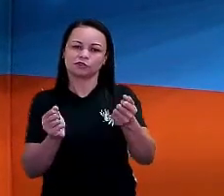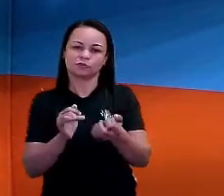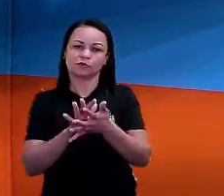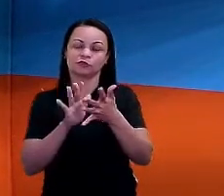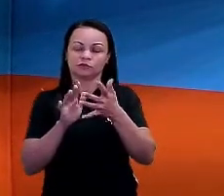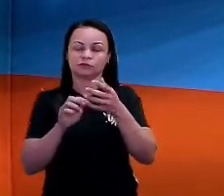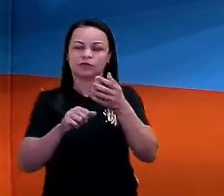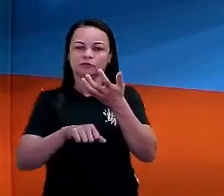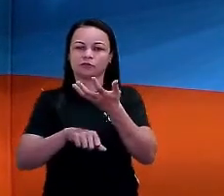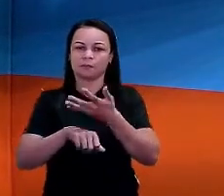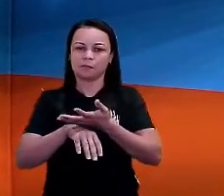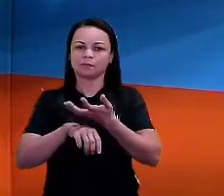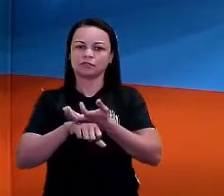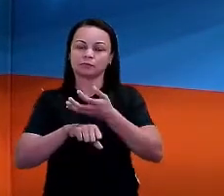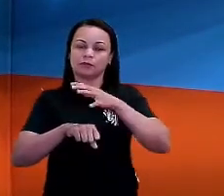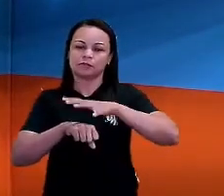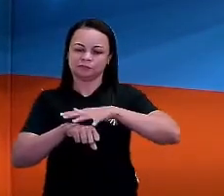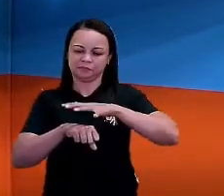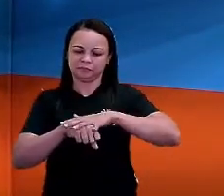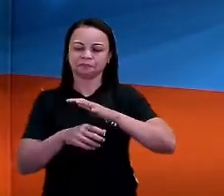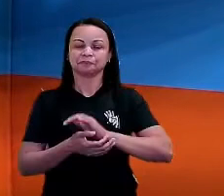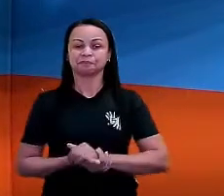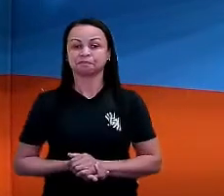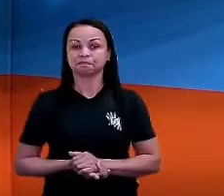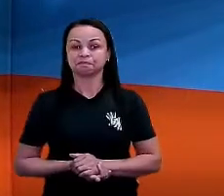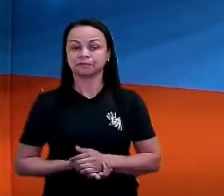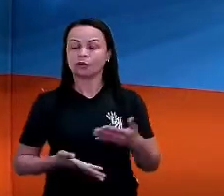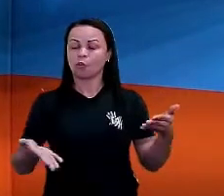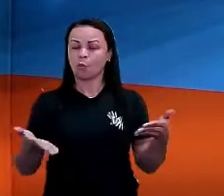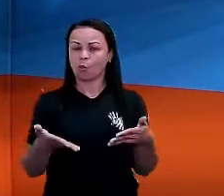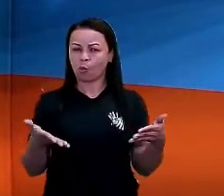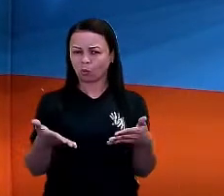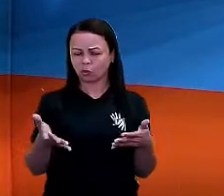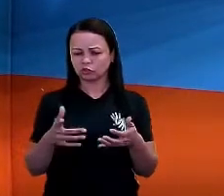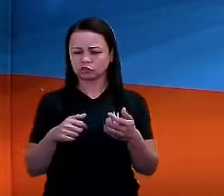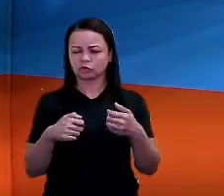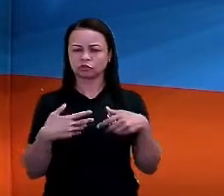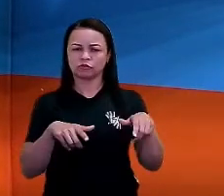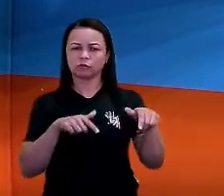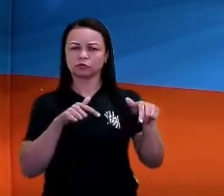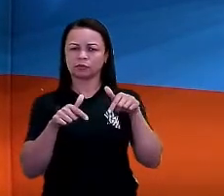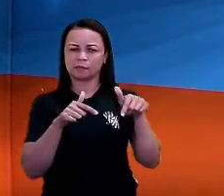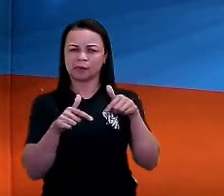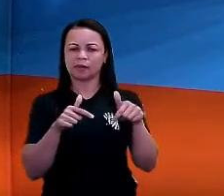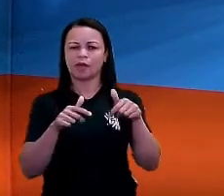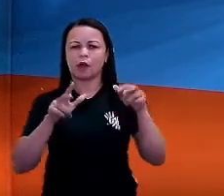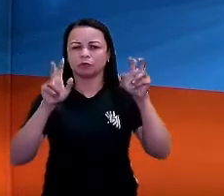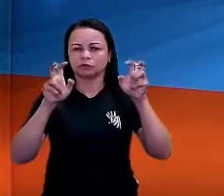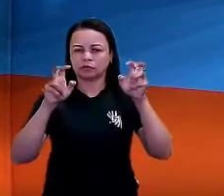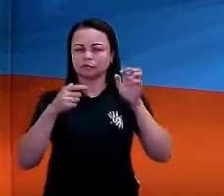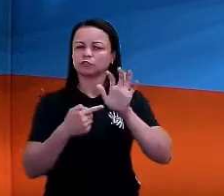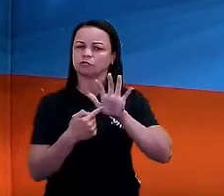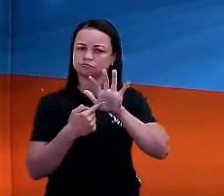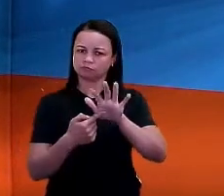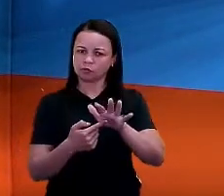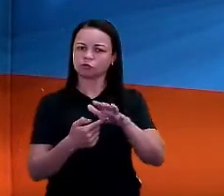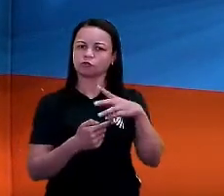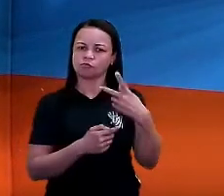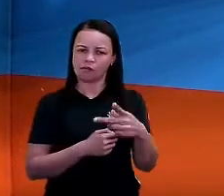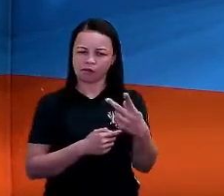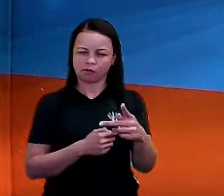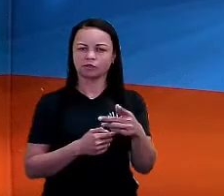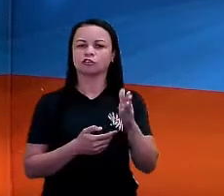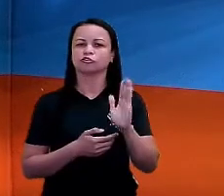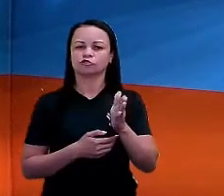da matemática. E hoje a gente vai trabalhar um tema que a gente já trouxe aqui, né? A gente já fez aí